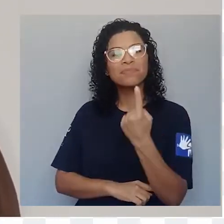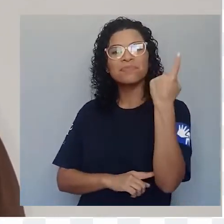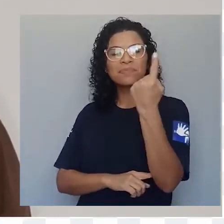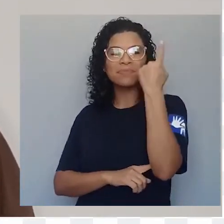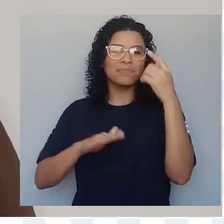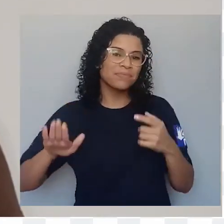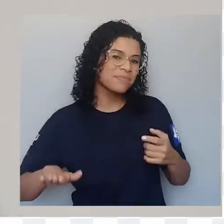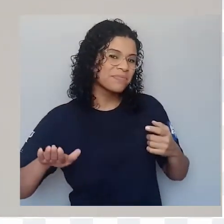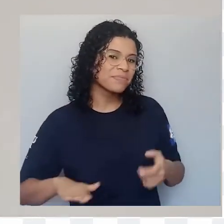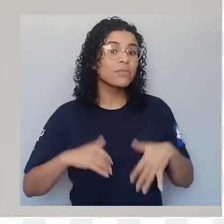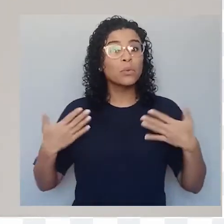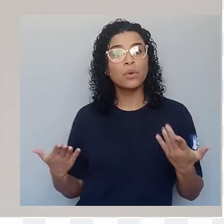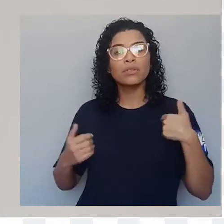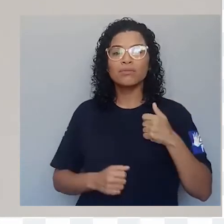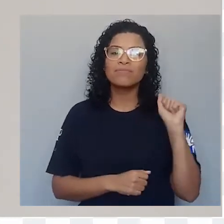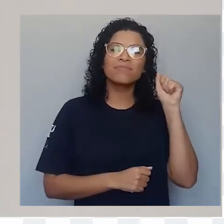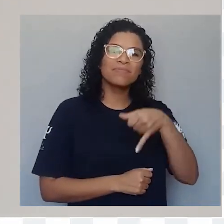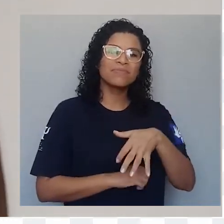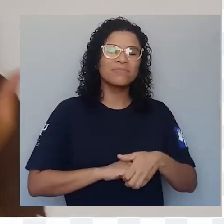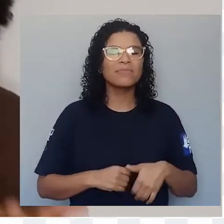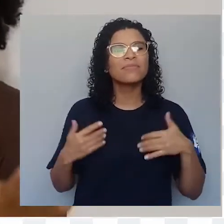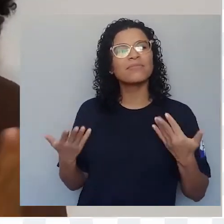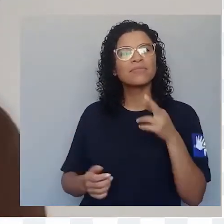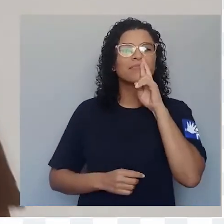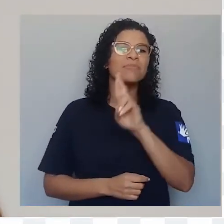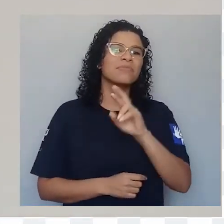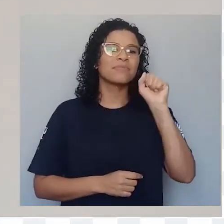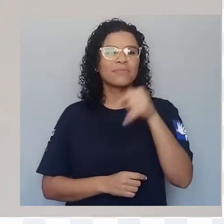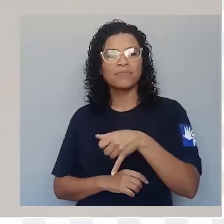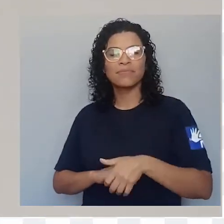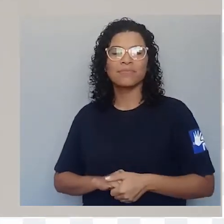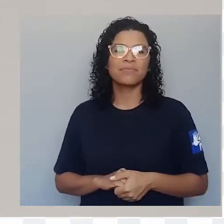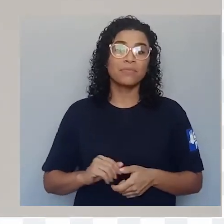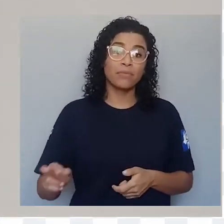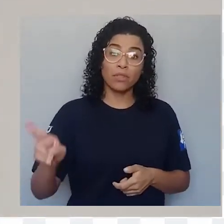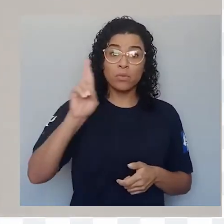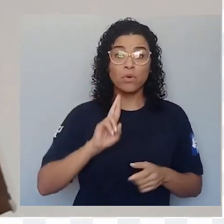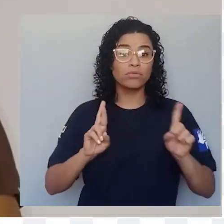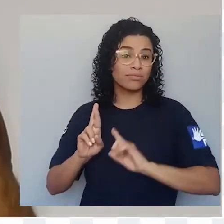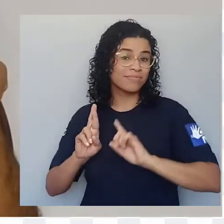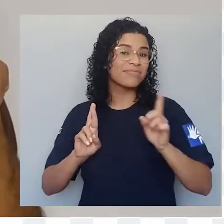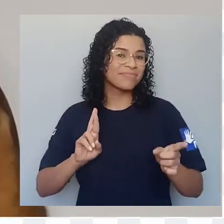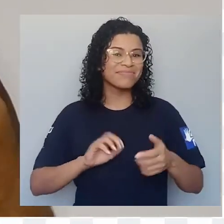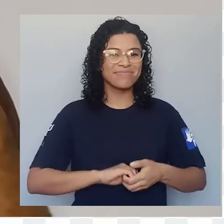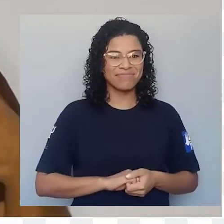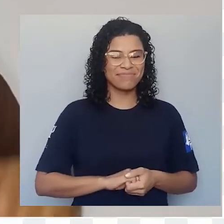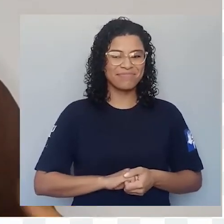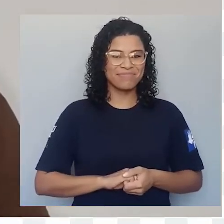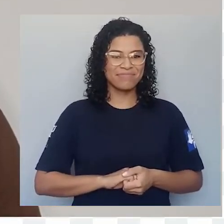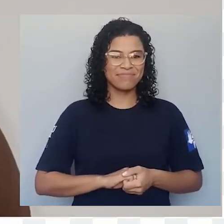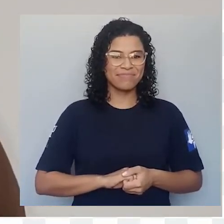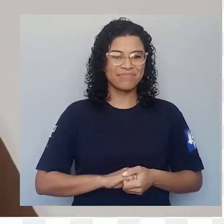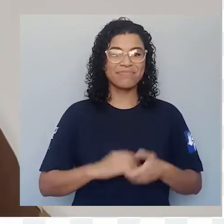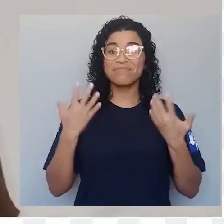Baixo, alto, alto. Quando eu digo sim, quando eu digo sim, quando eu digo sim, você tem que